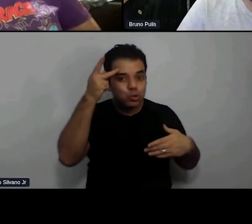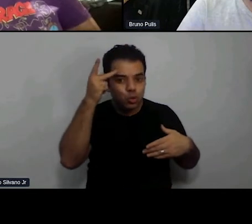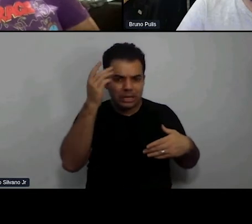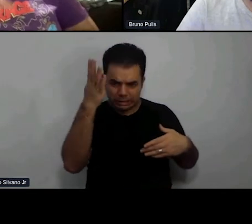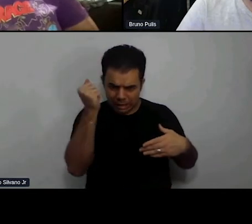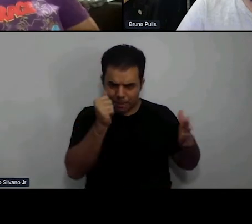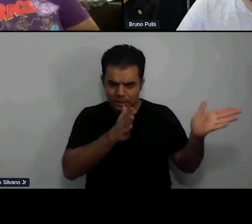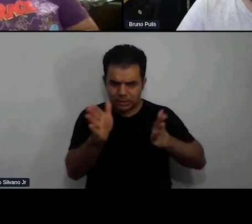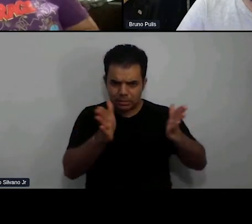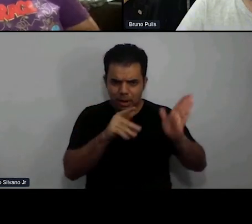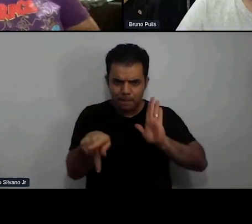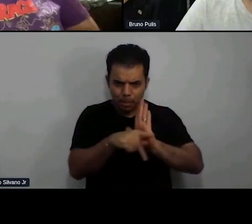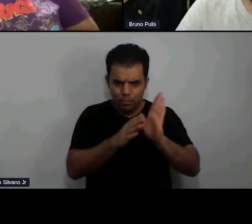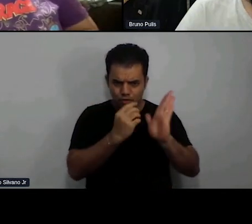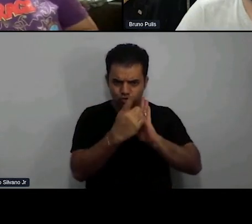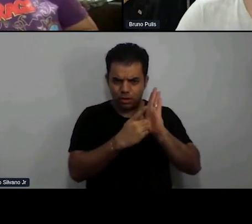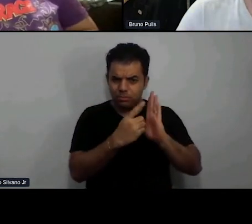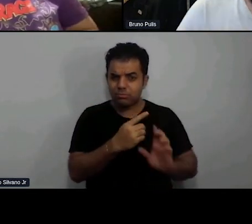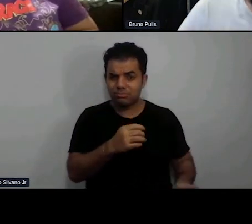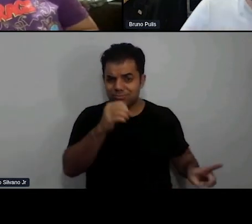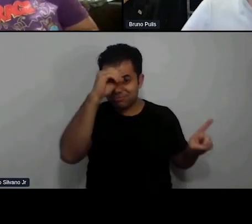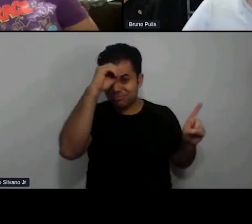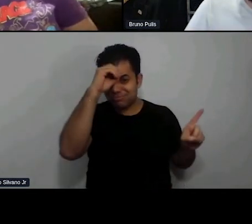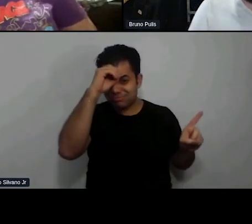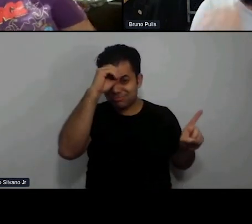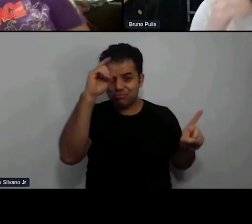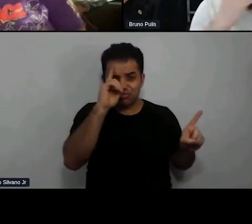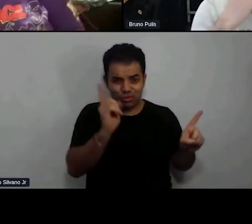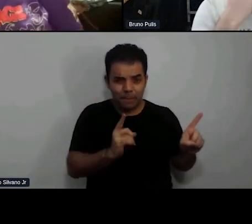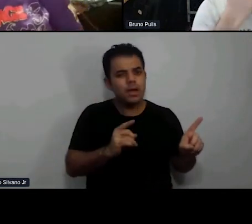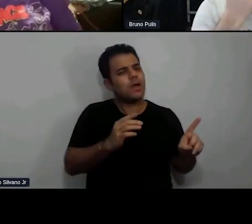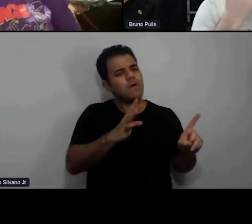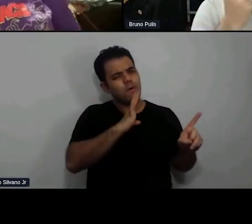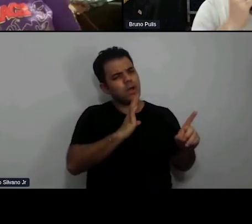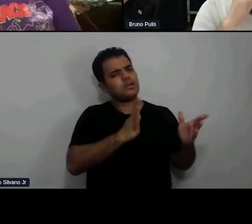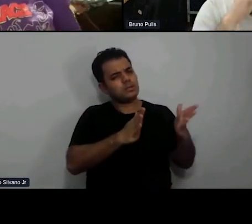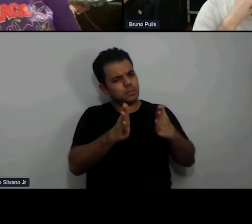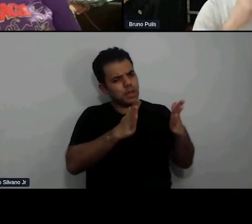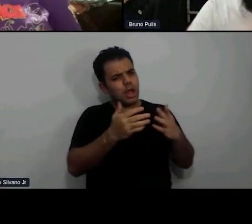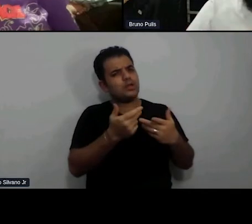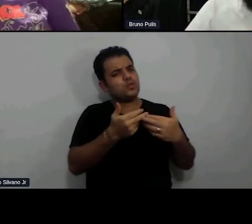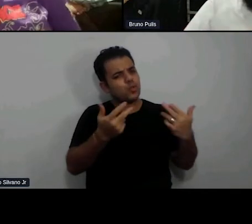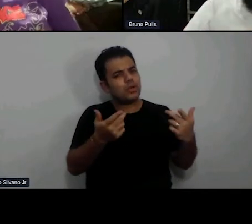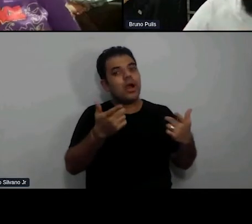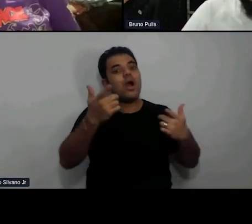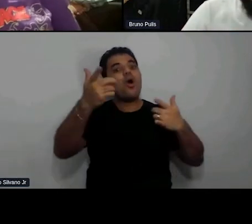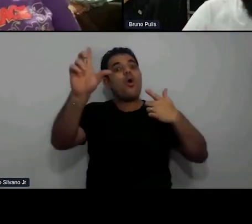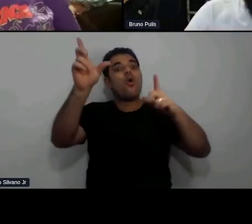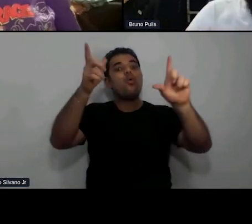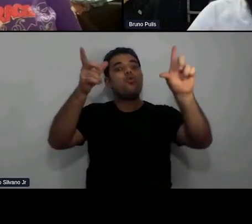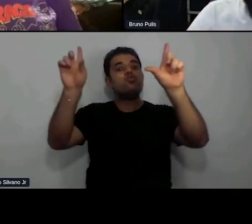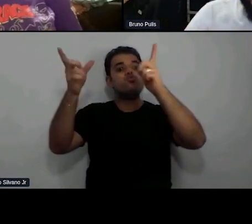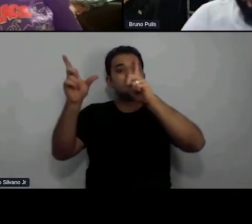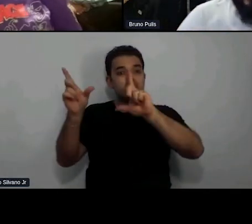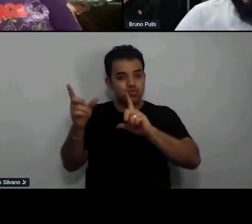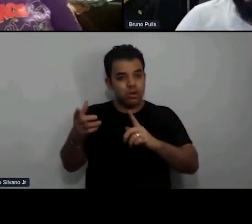acessibilidade em aspecto digital. Podem sim ter conhecimento de acessibilidade em outras frentes, em